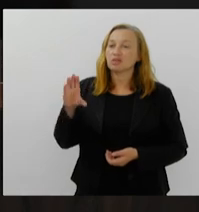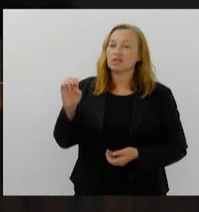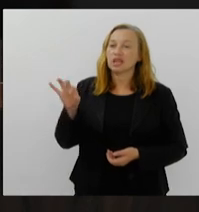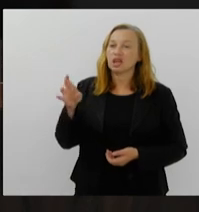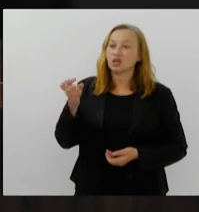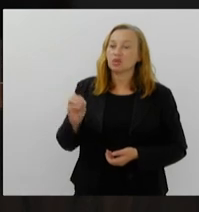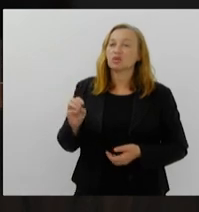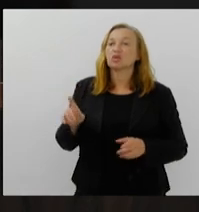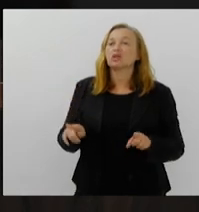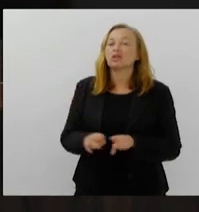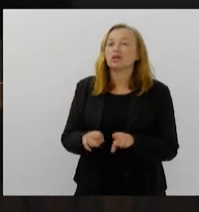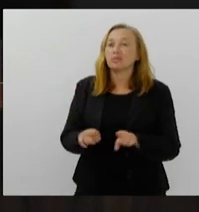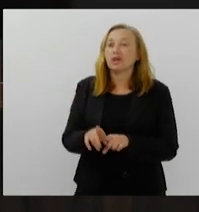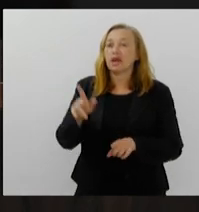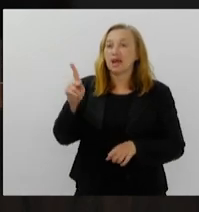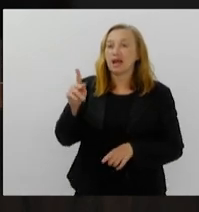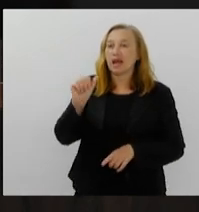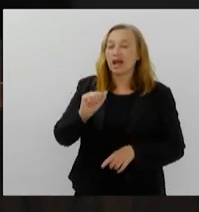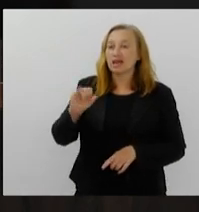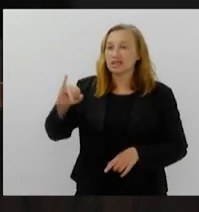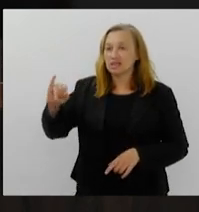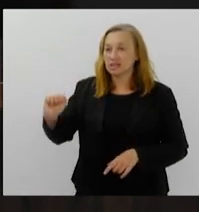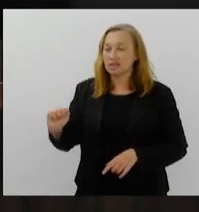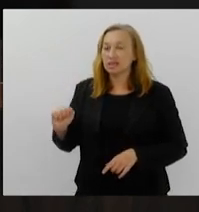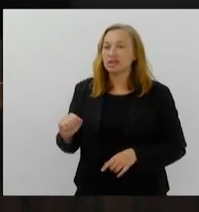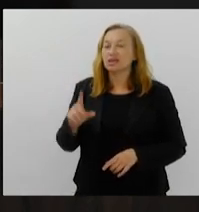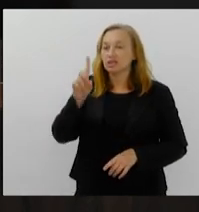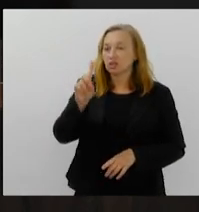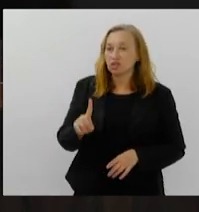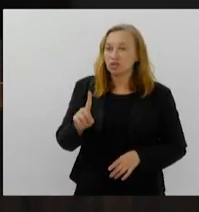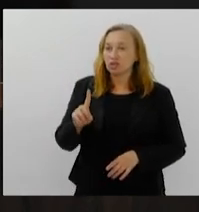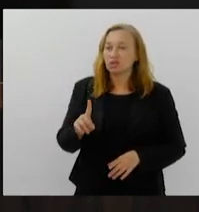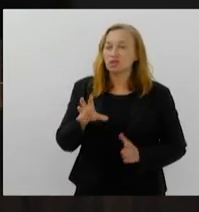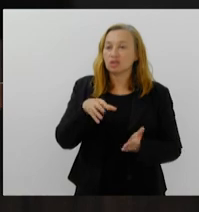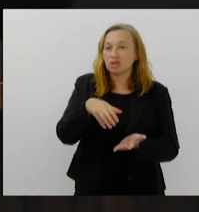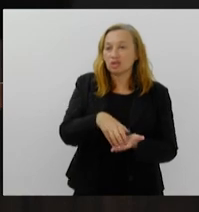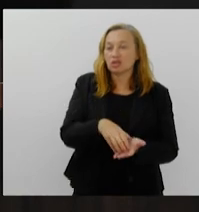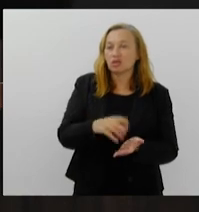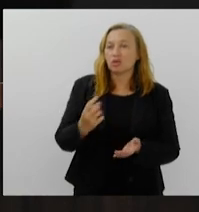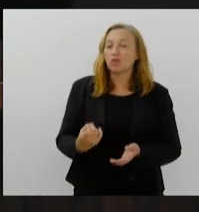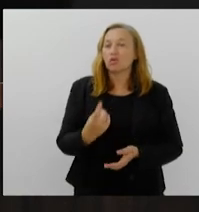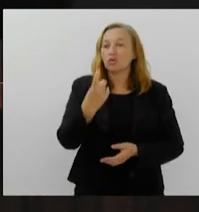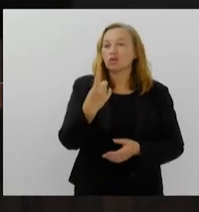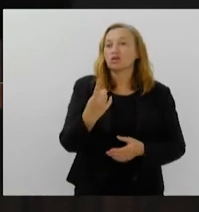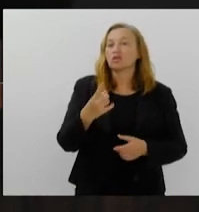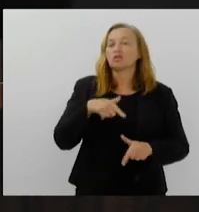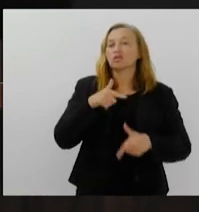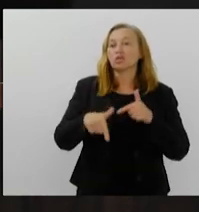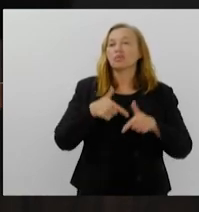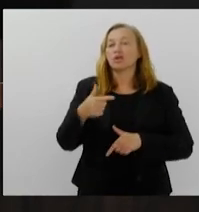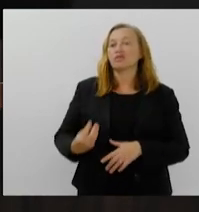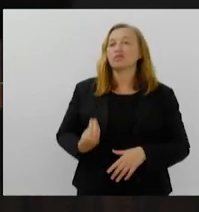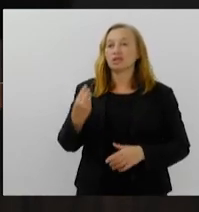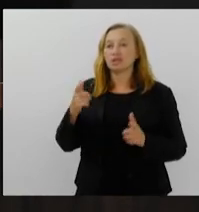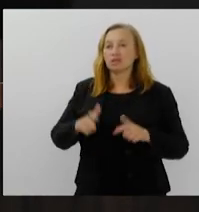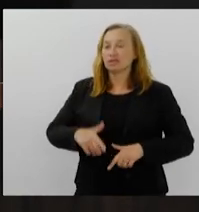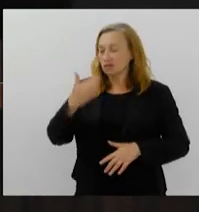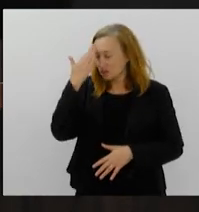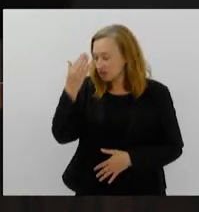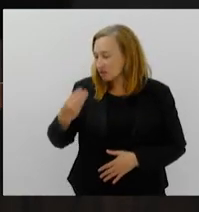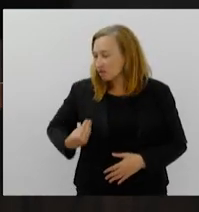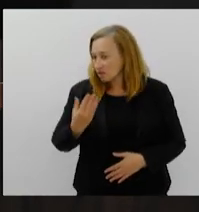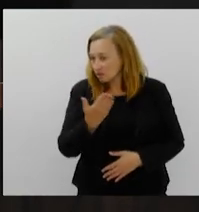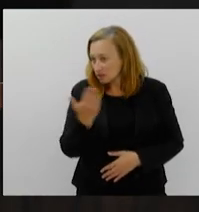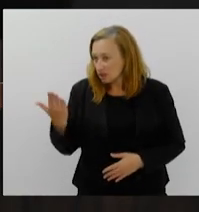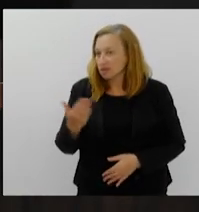Cássia Liberatore, diretora da Central Única dos Trabalhadores, também se faz aqui presente. Agradecer a presença de